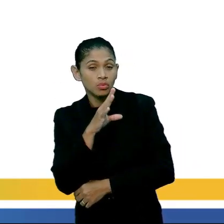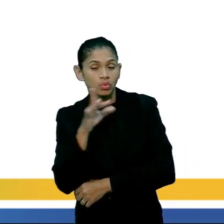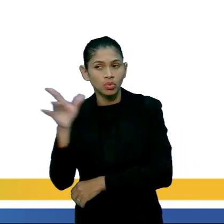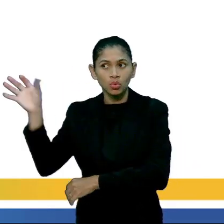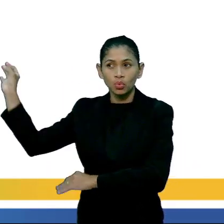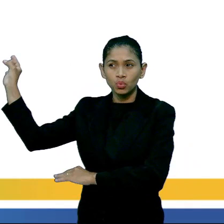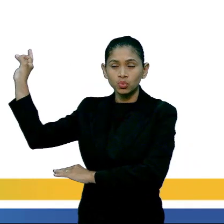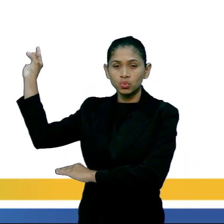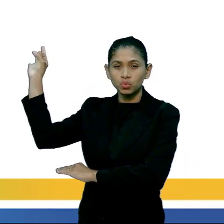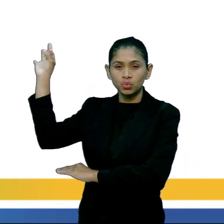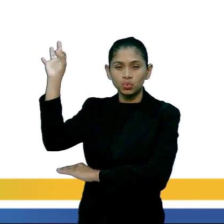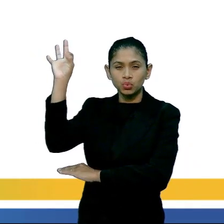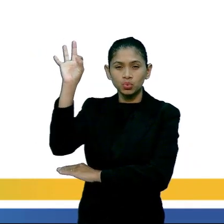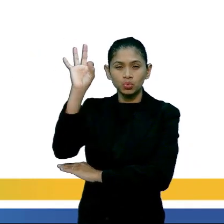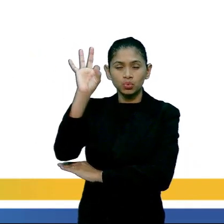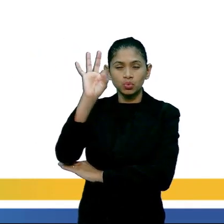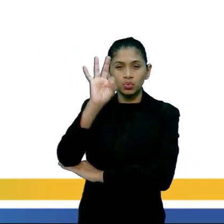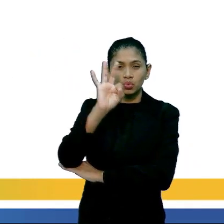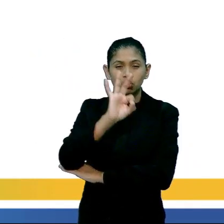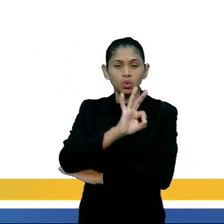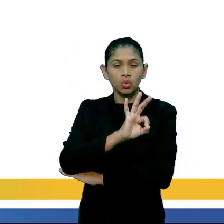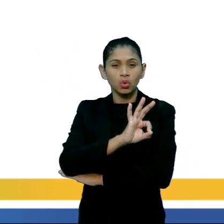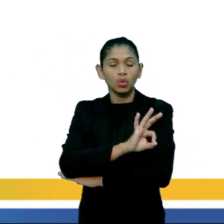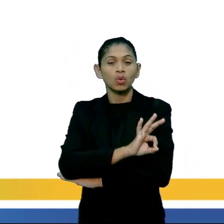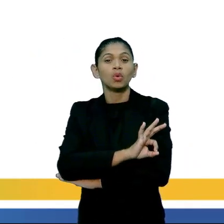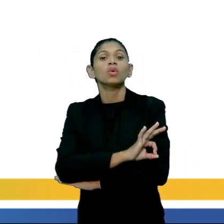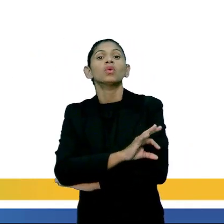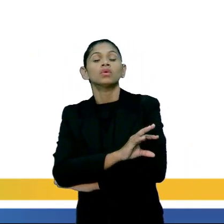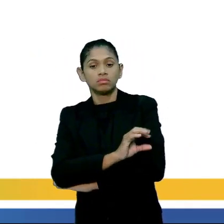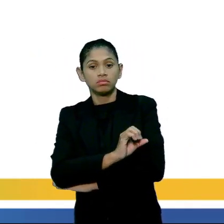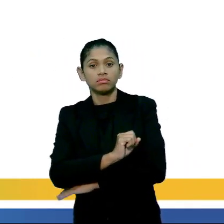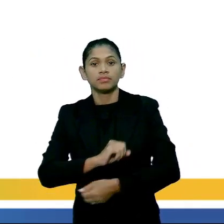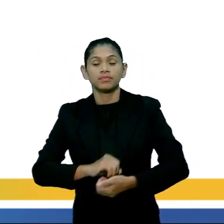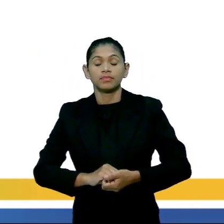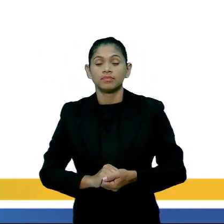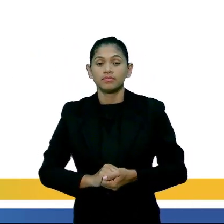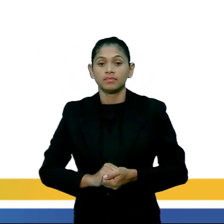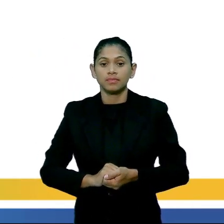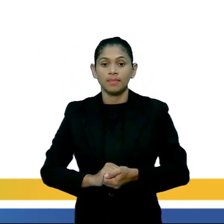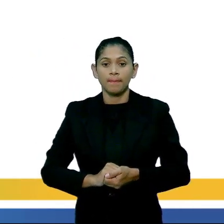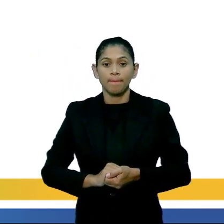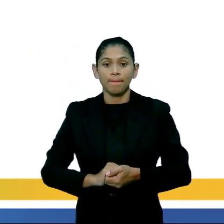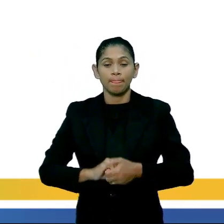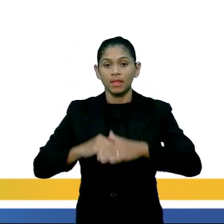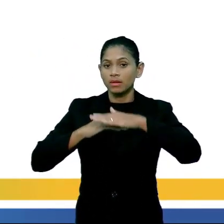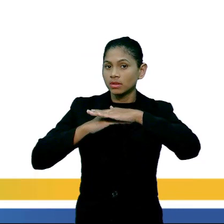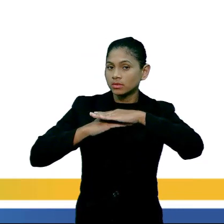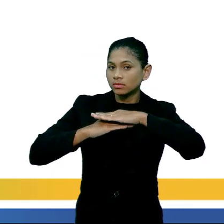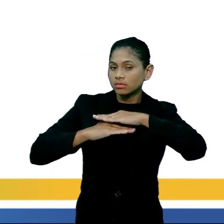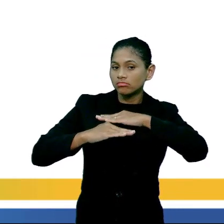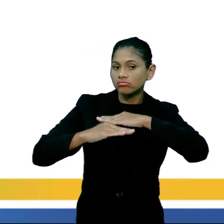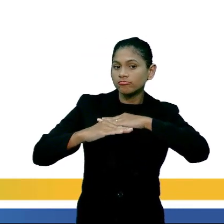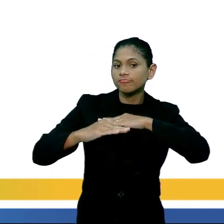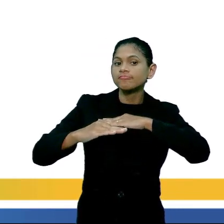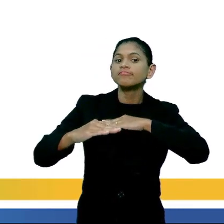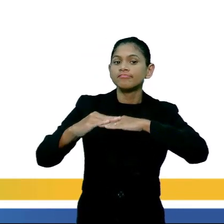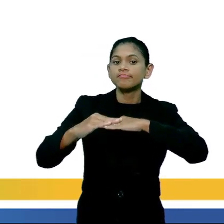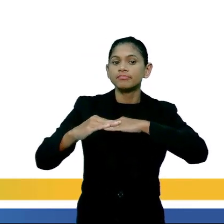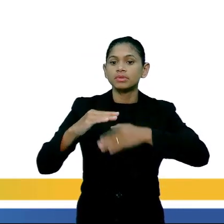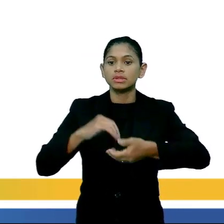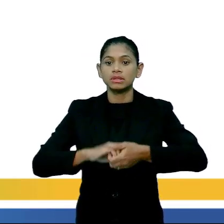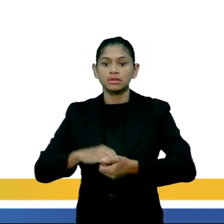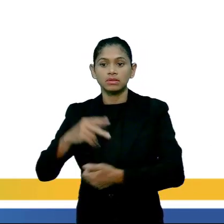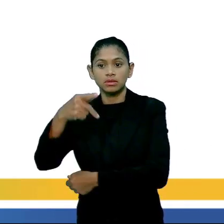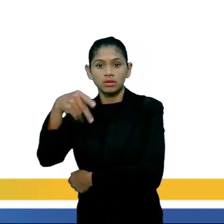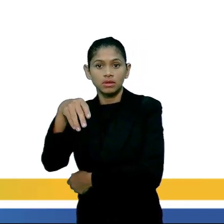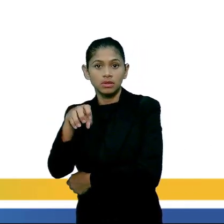Sol durante o dia seja realizada num plano perpendicular à direção das vigas, e que o